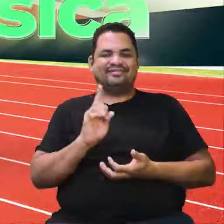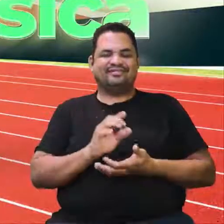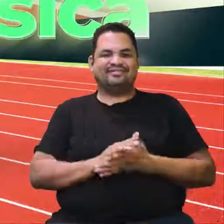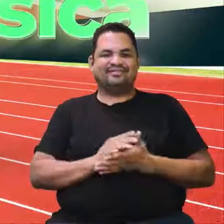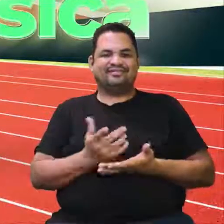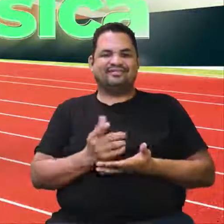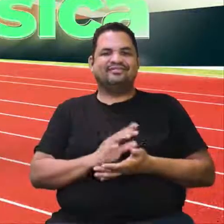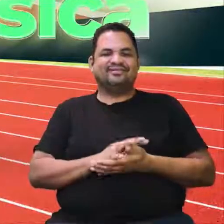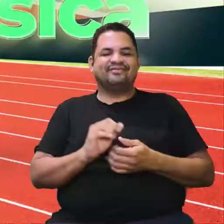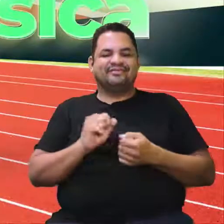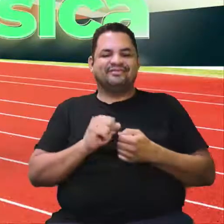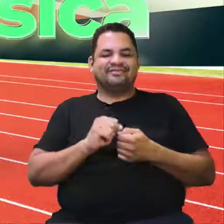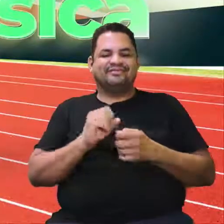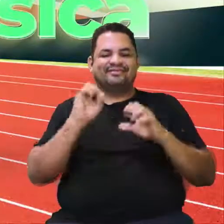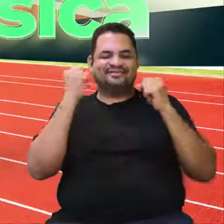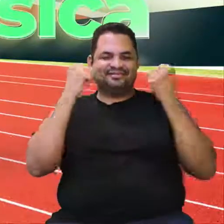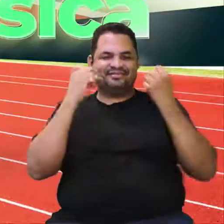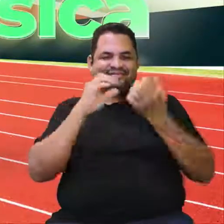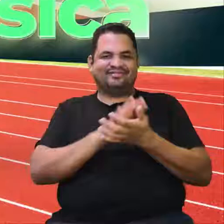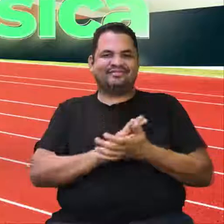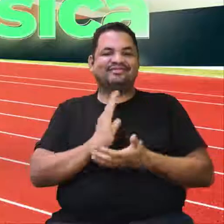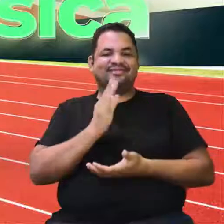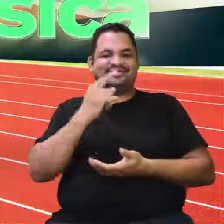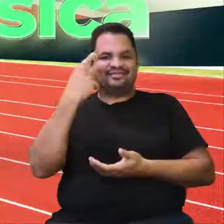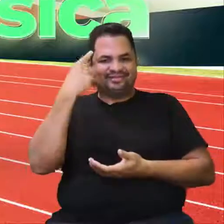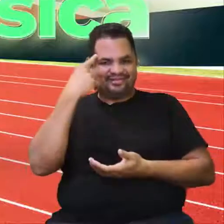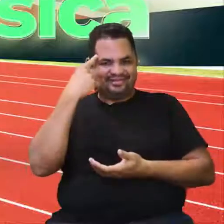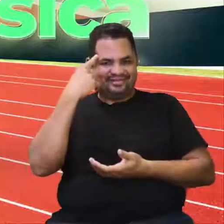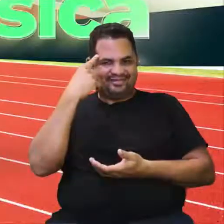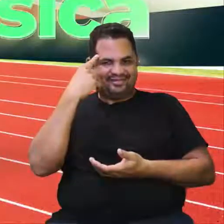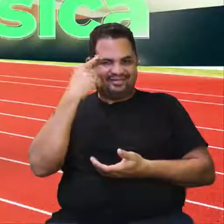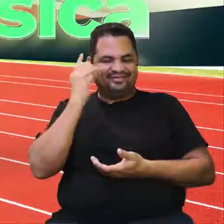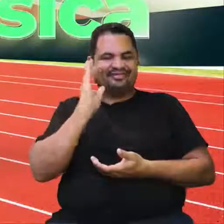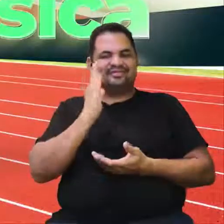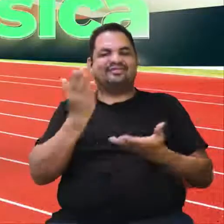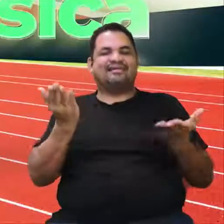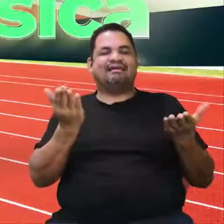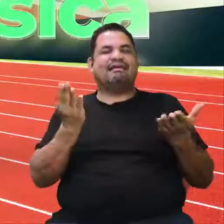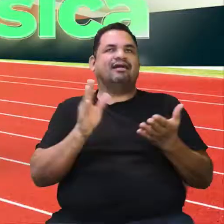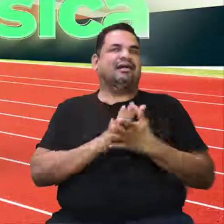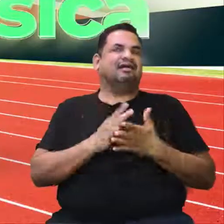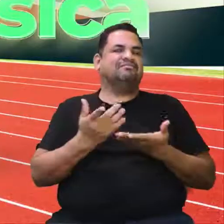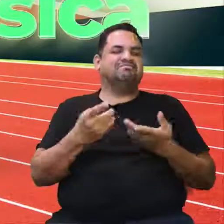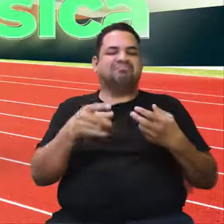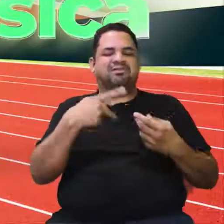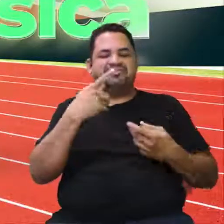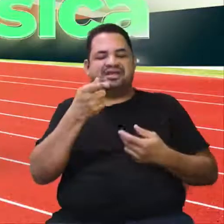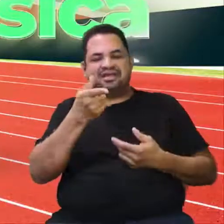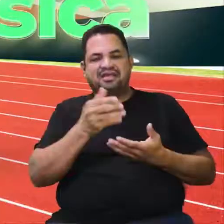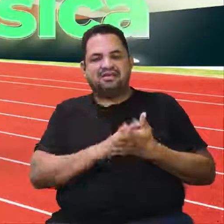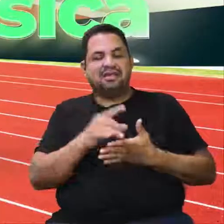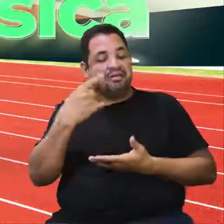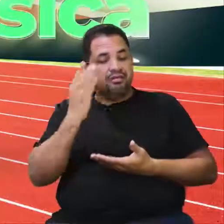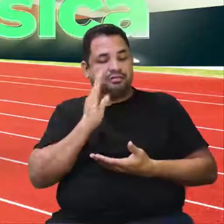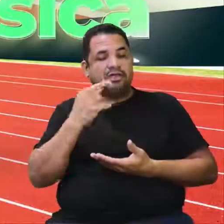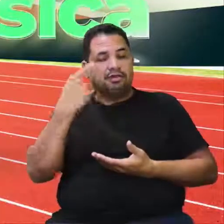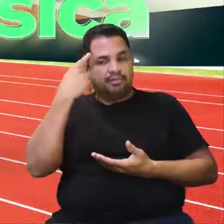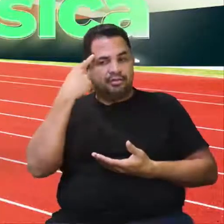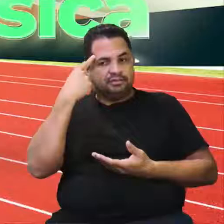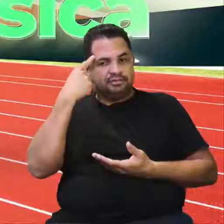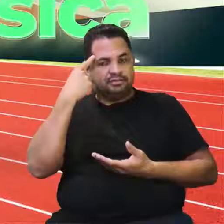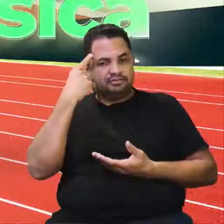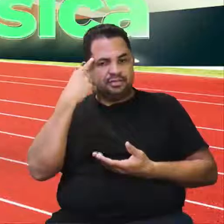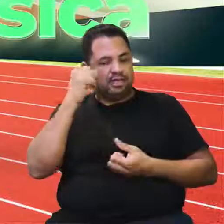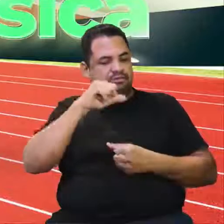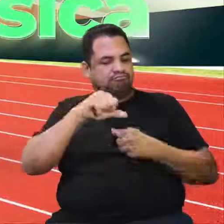vou fazer isso com exercício, mas eu já pensei. A gente não pode também chegar aqui e dizer, não pensei. Eu já pensei, né? Inclusive,